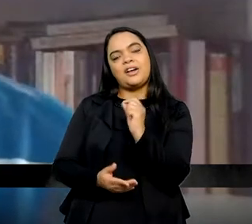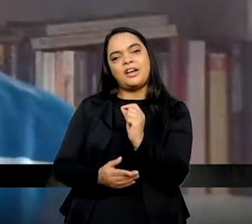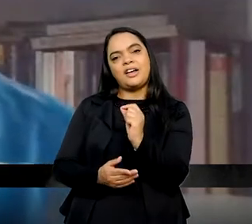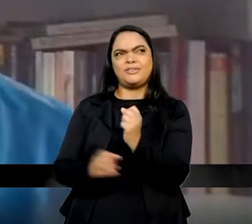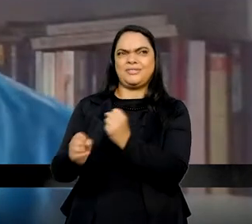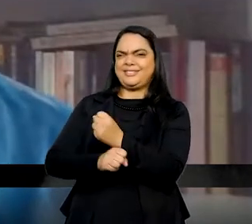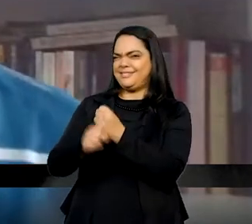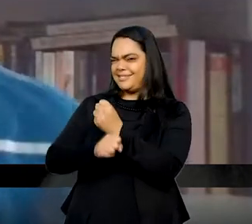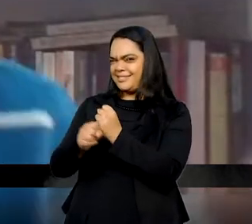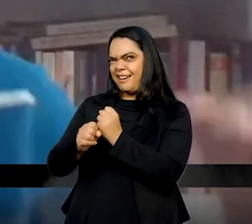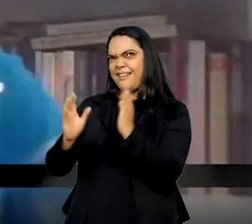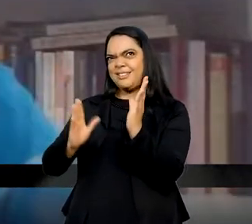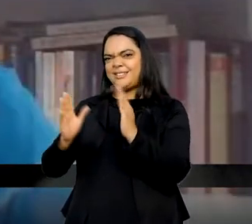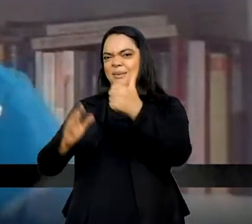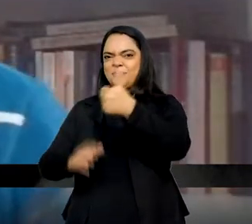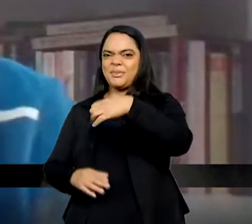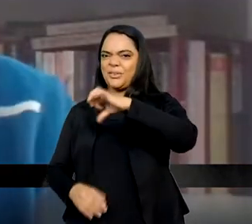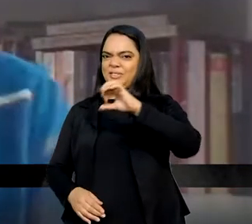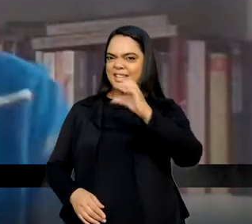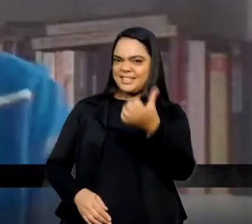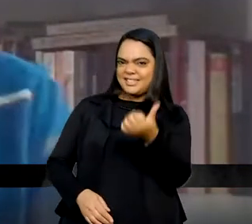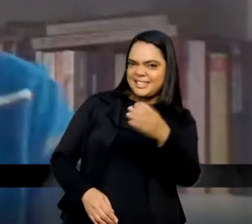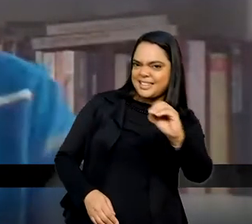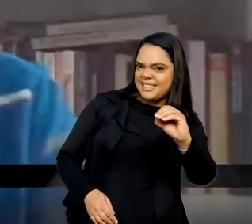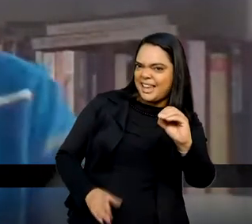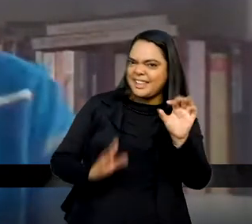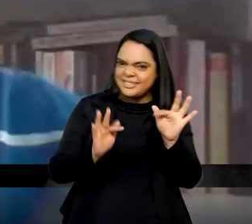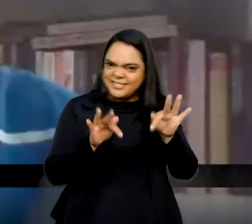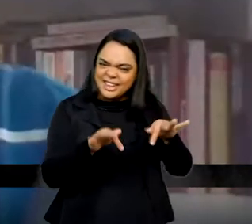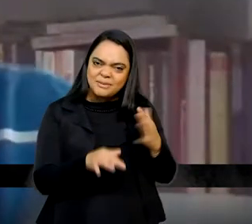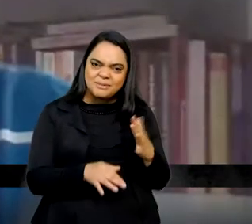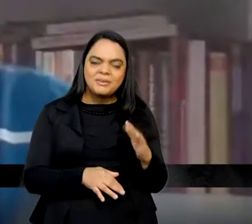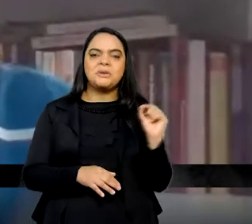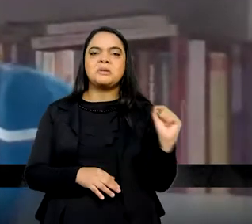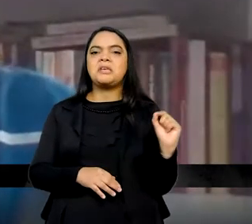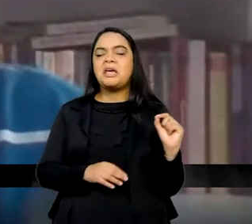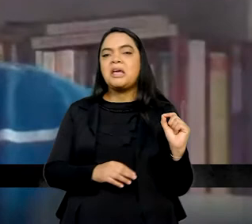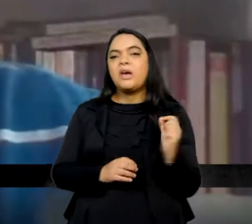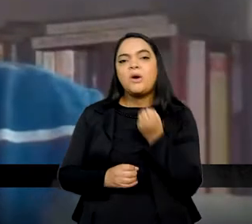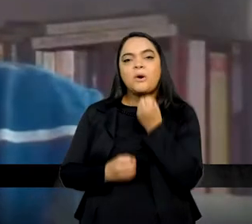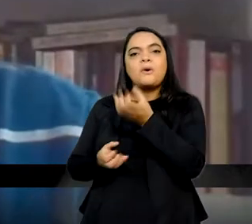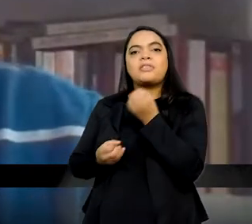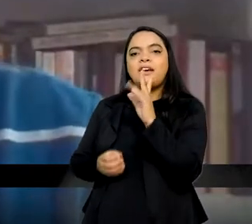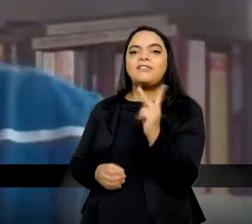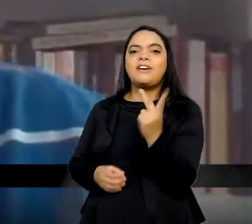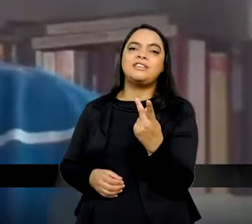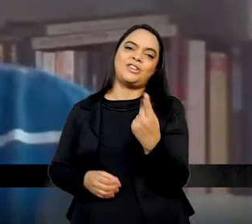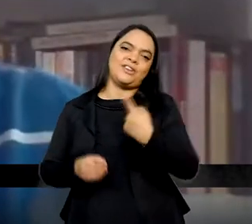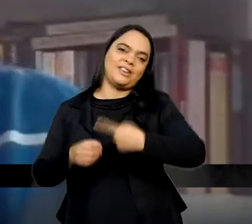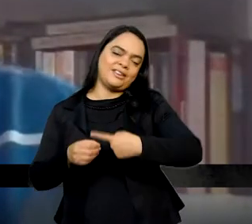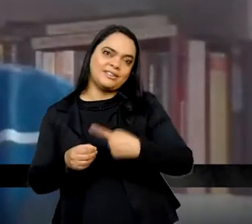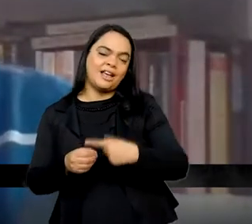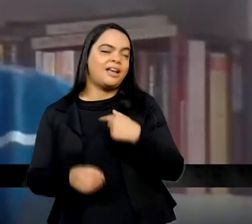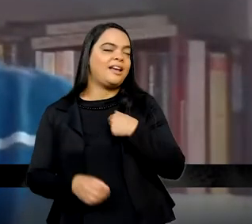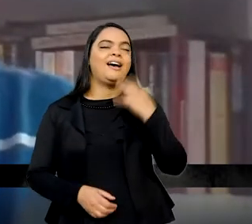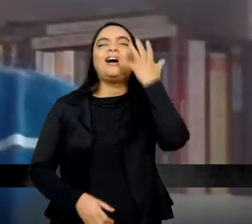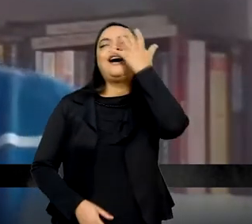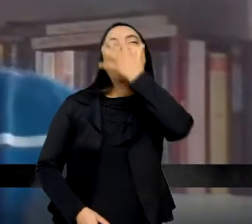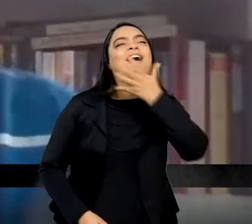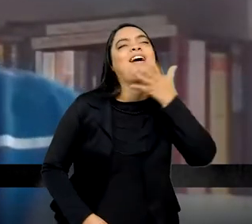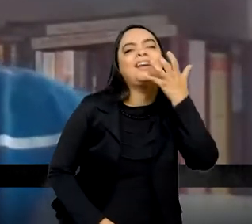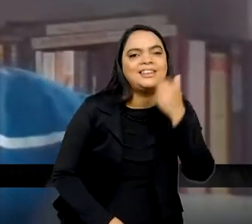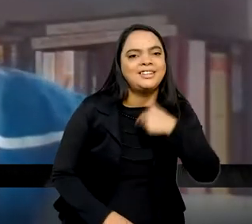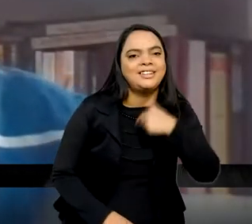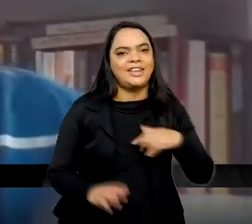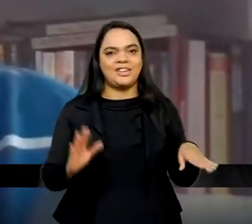anos 60, né, a história local. E isso me deixava encantado. Imagine você chegando em casa,